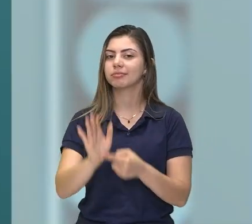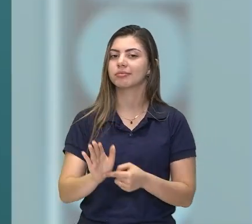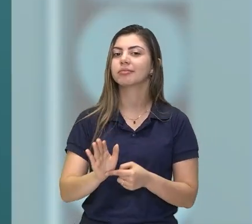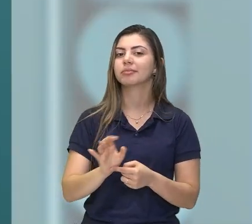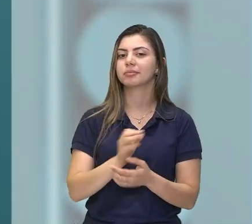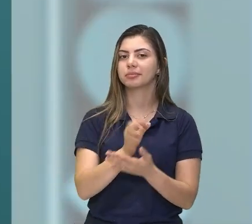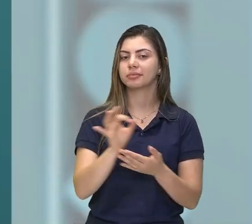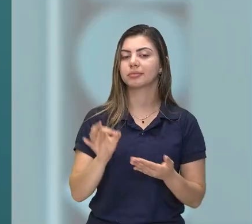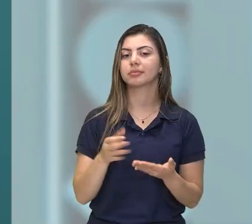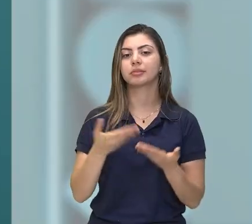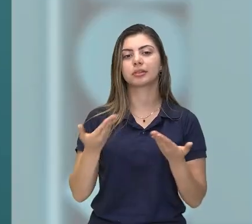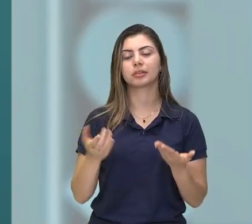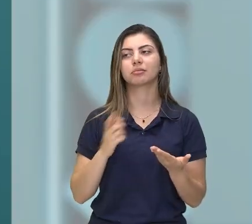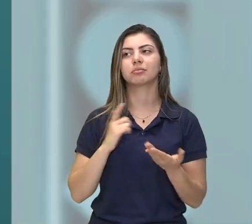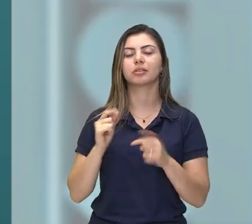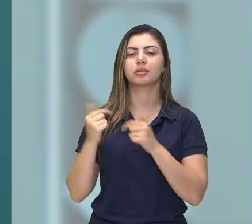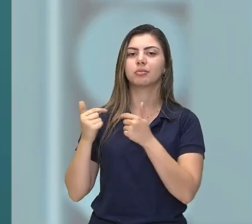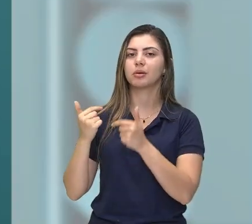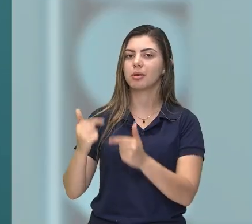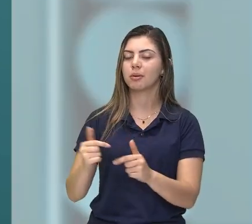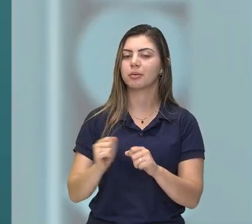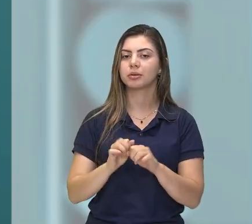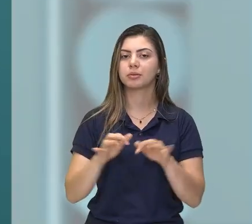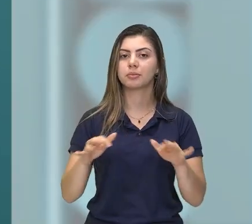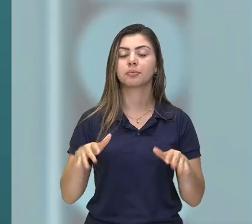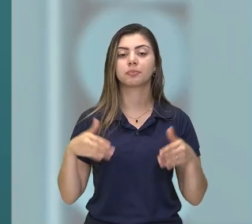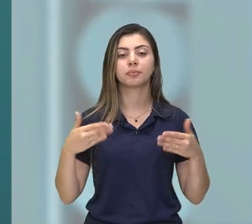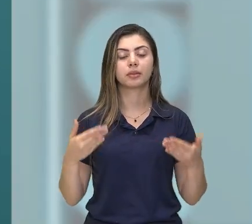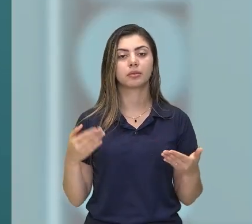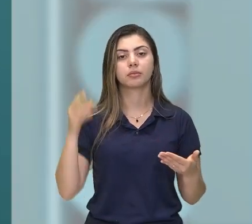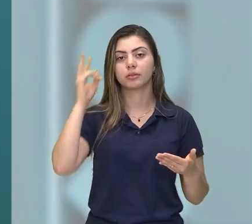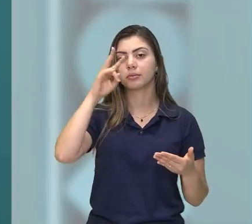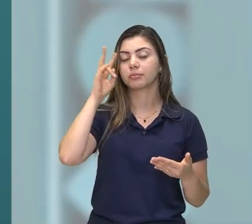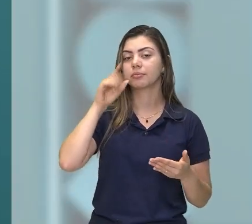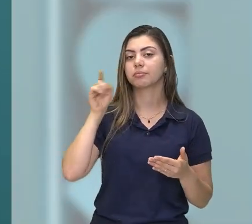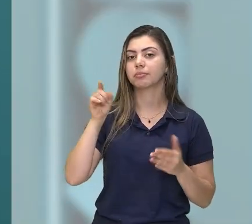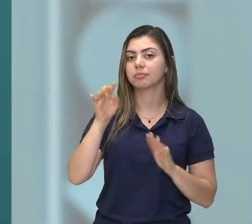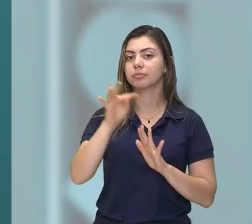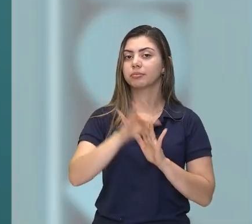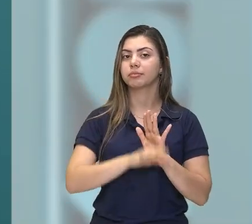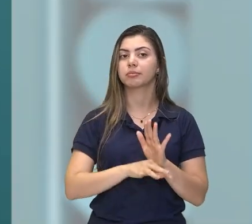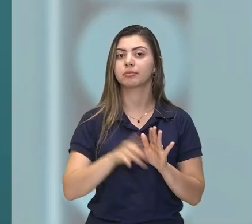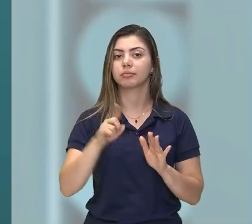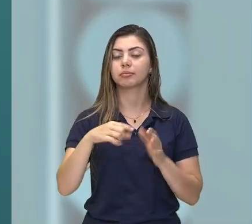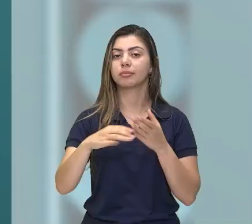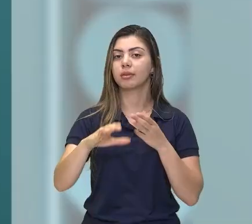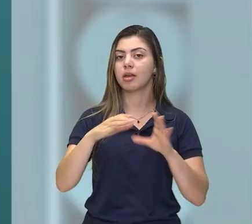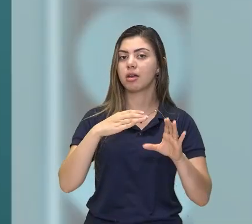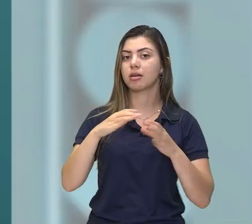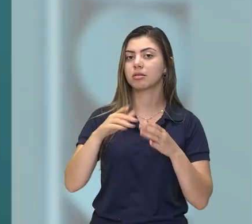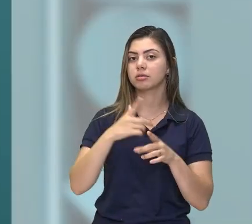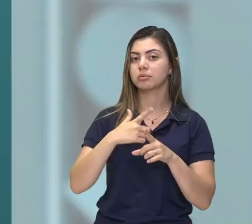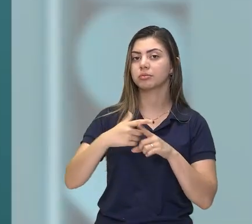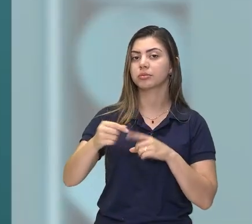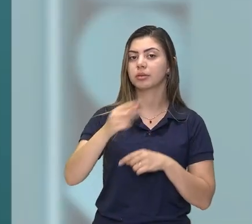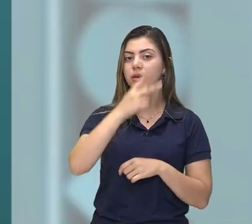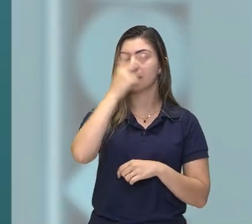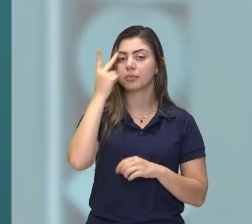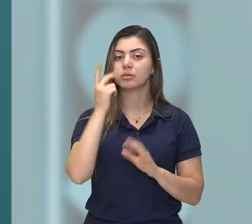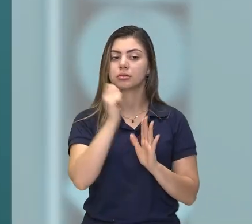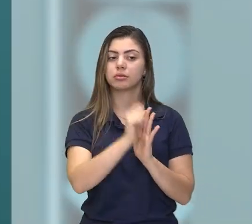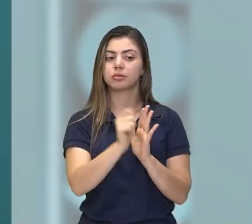influência por várias gerações. Lembrando que nesse texto aí da Canção do Exílio, a pessoa que escreveu o texto